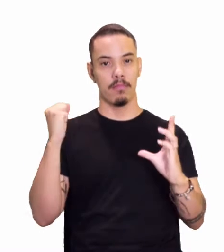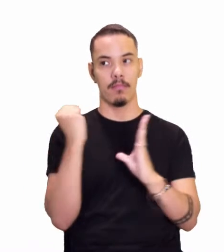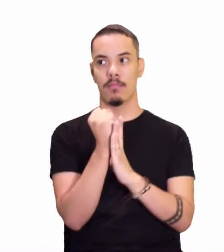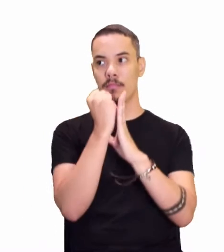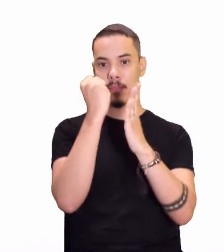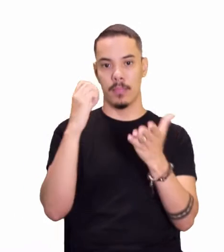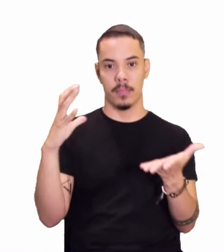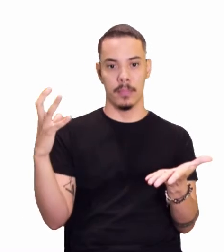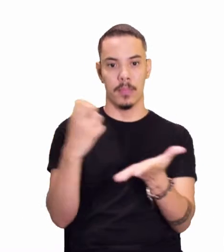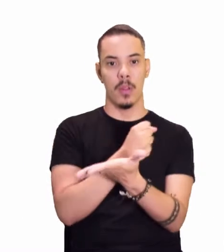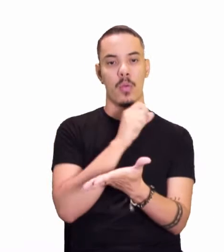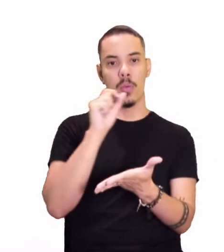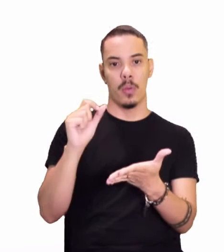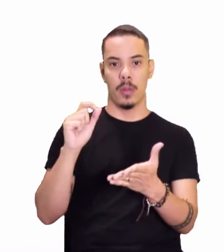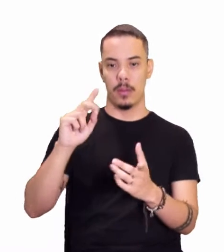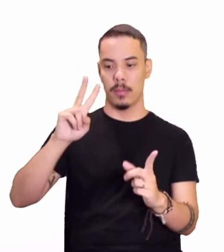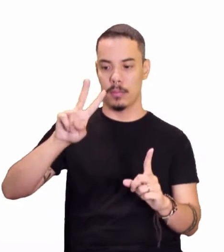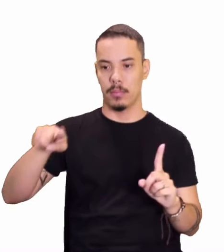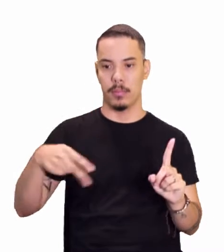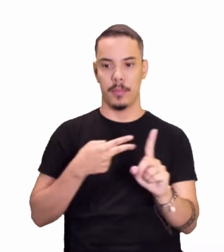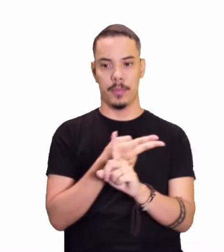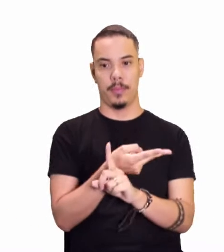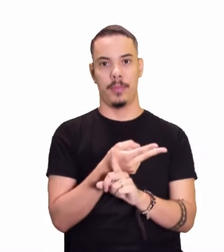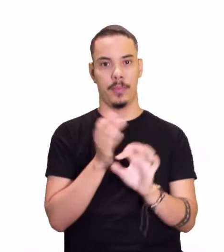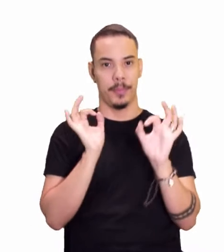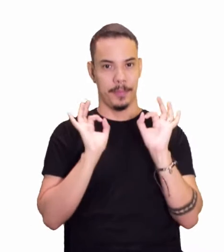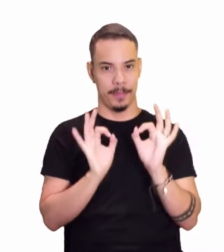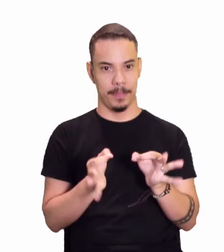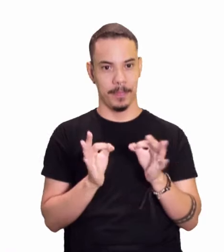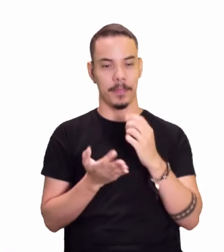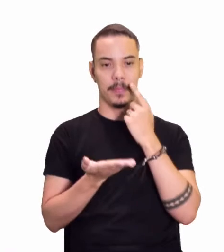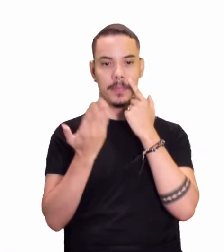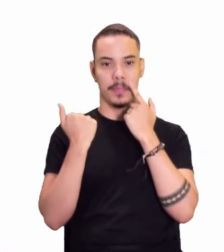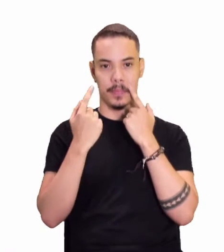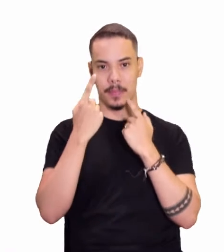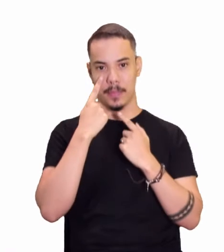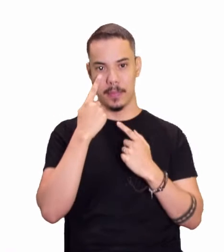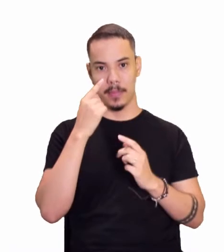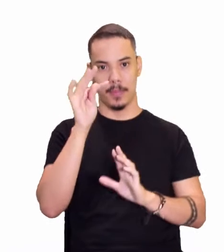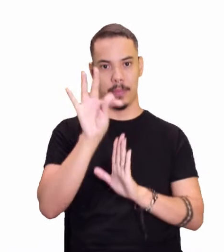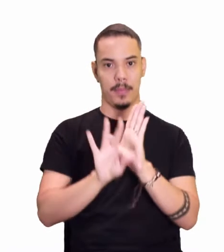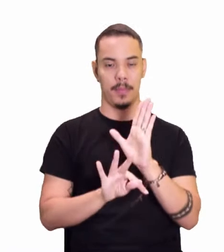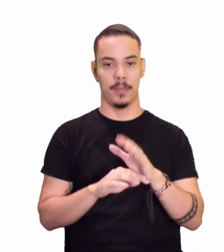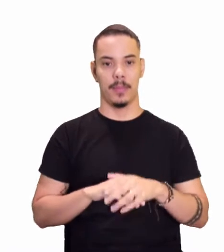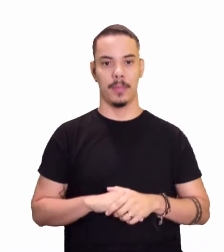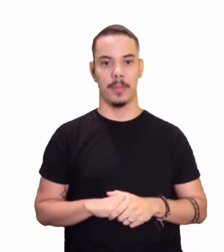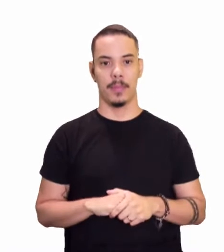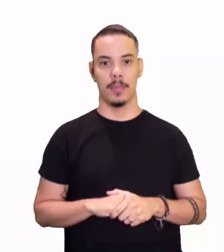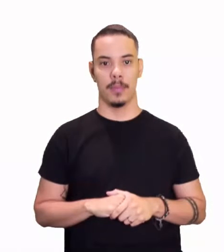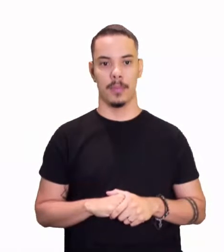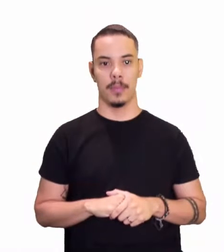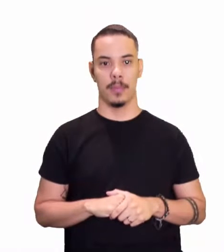registra essa transição, tá certo? Vamos então aqui, olha só, ao texto.